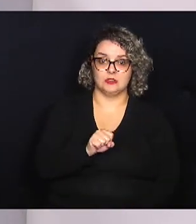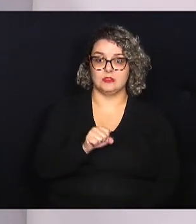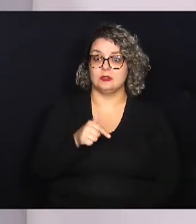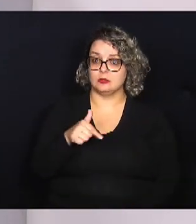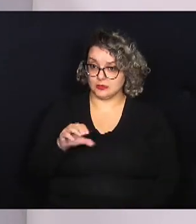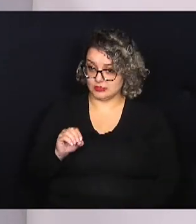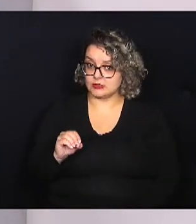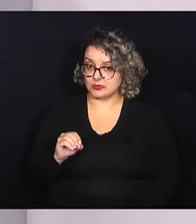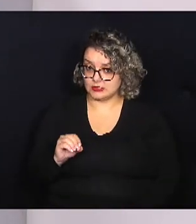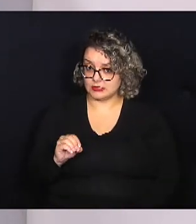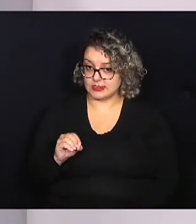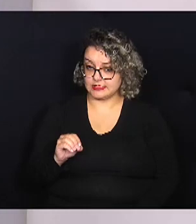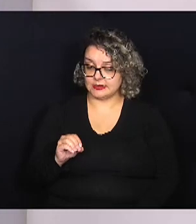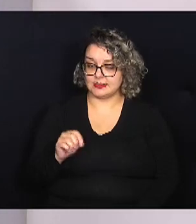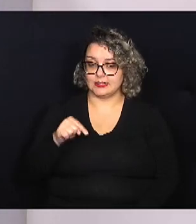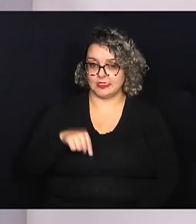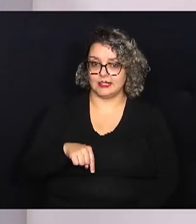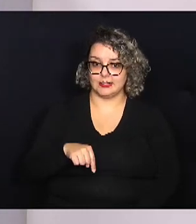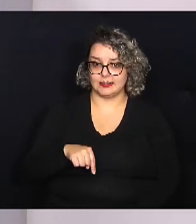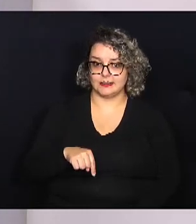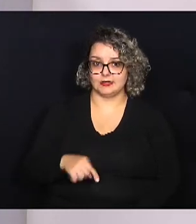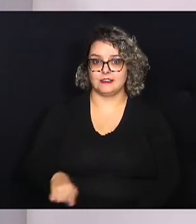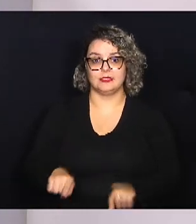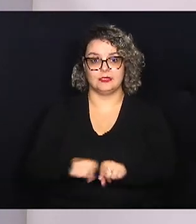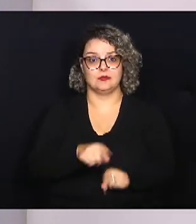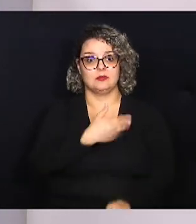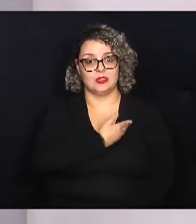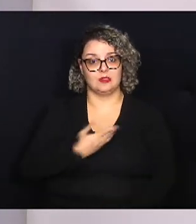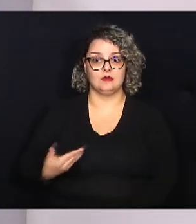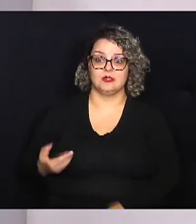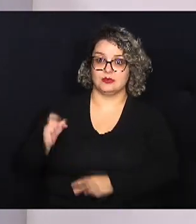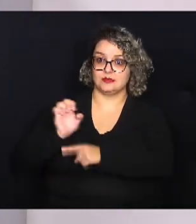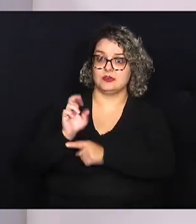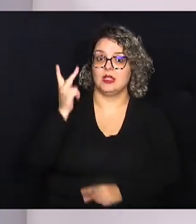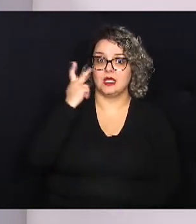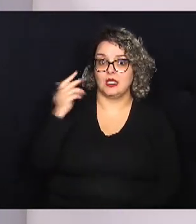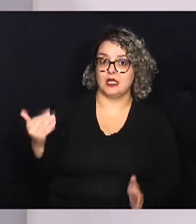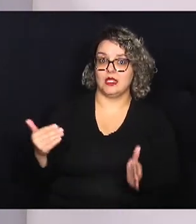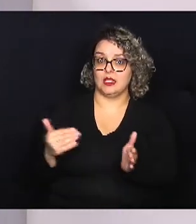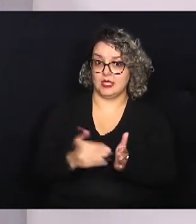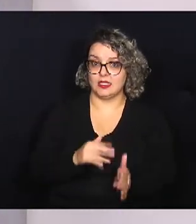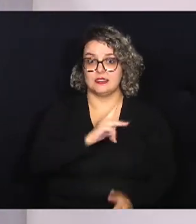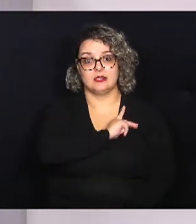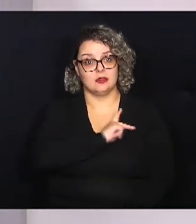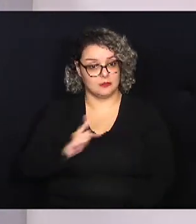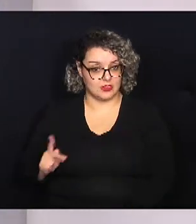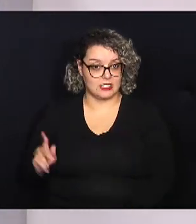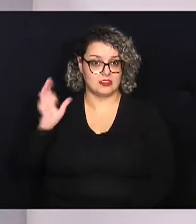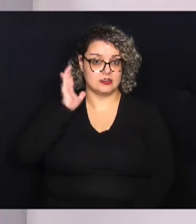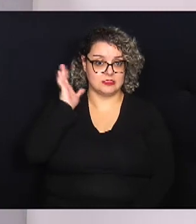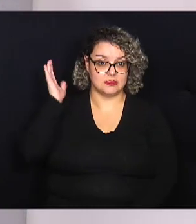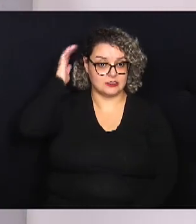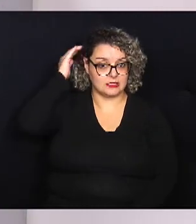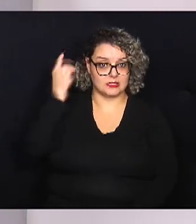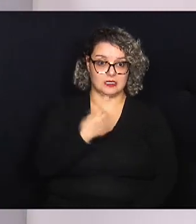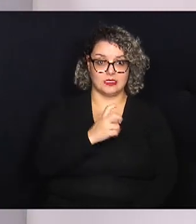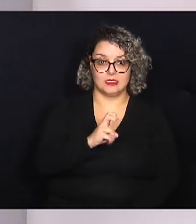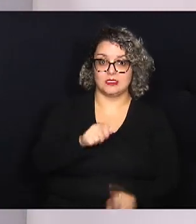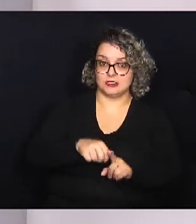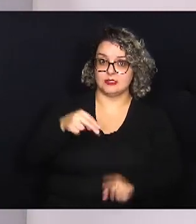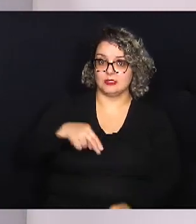1870. Foi também governador do estado de São Paulo até chegar à presidência da República em 15 de novembro